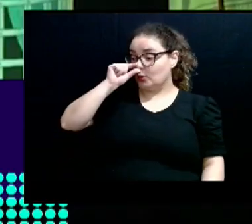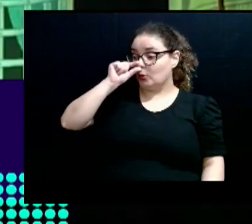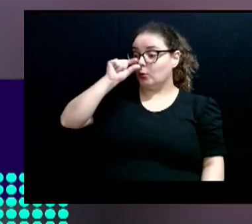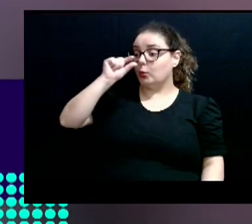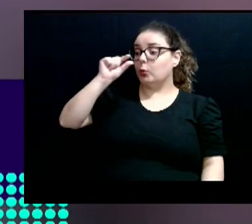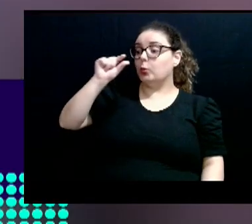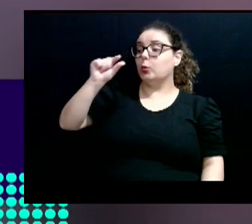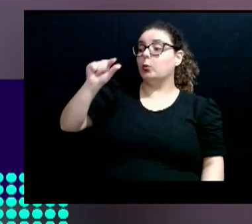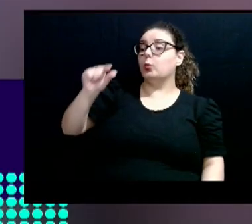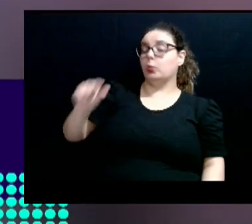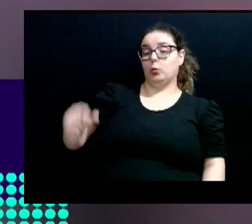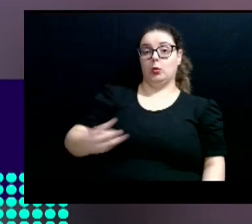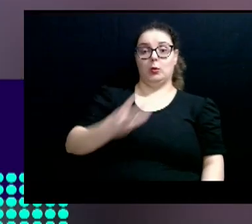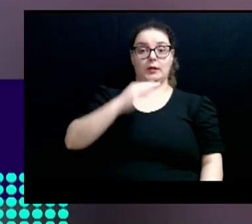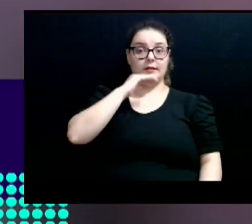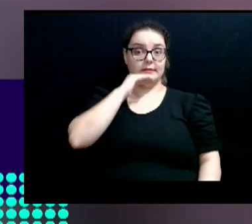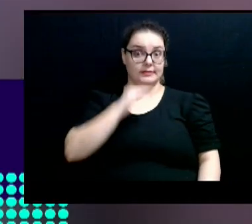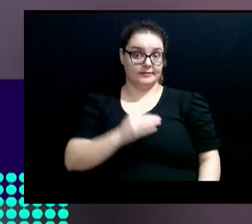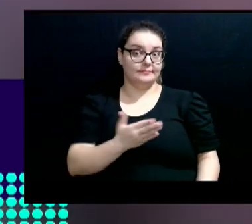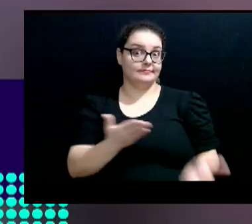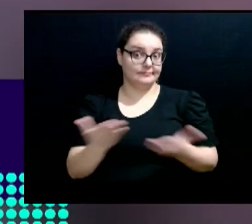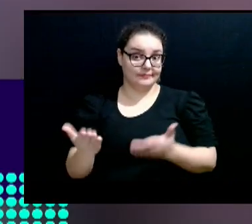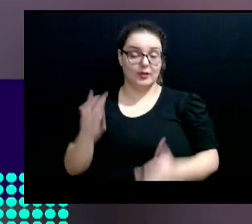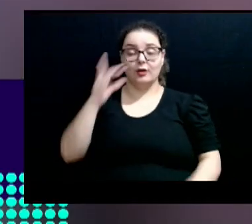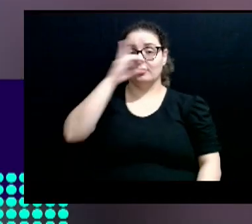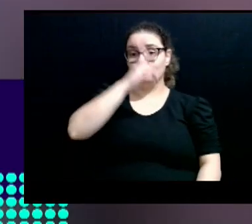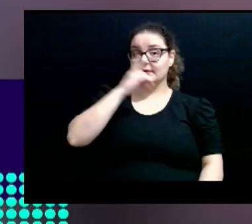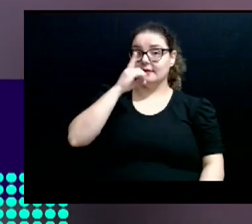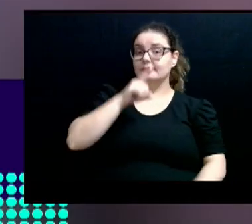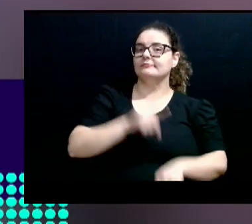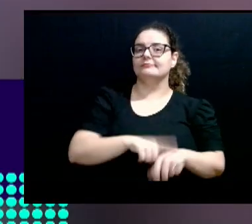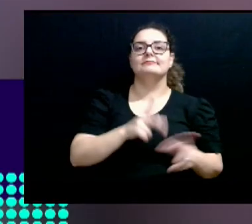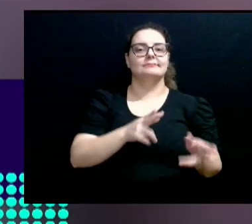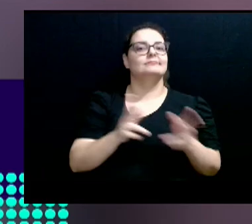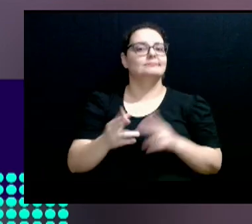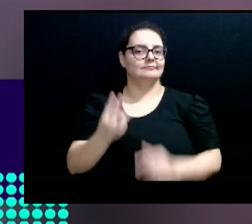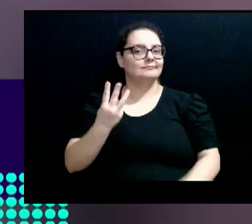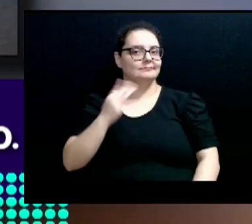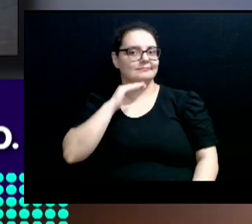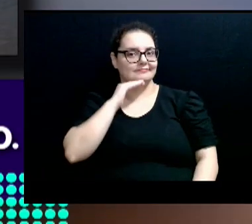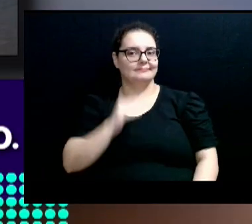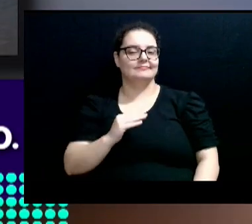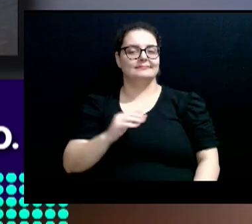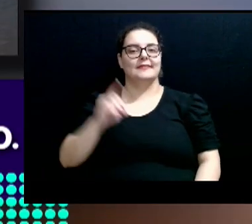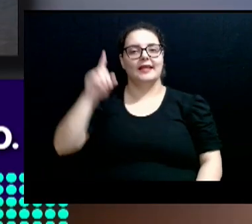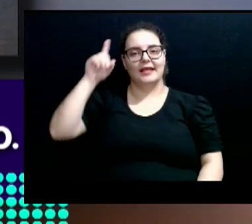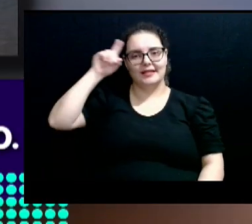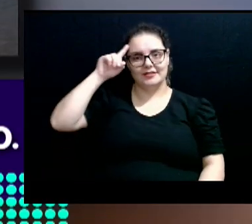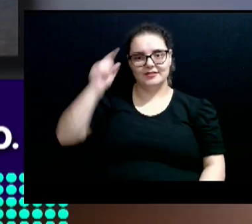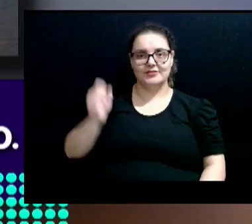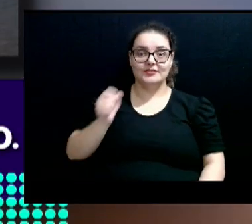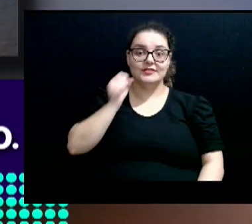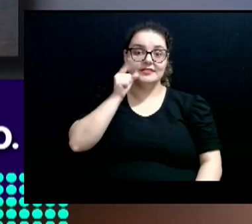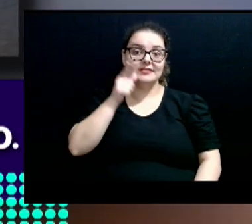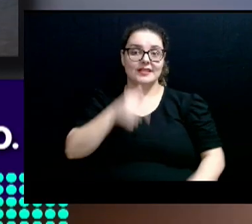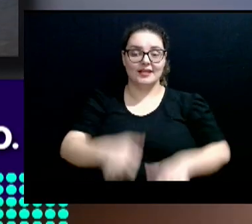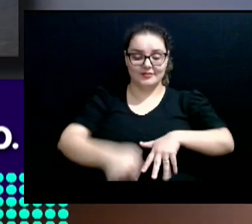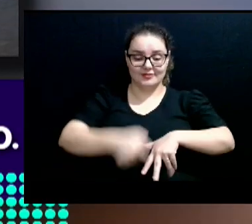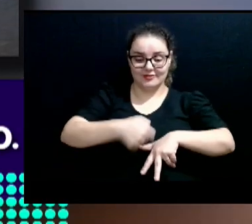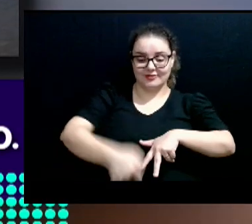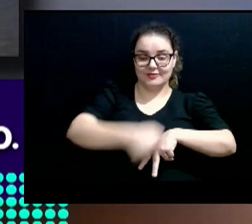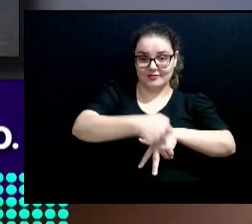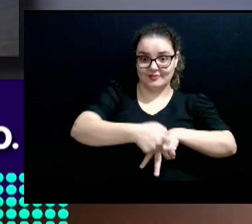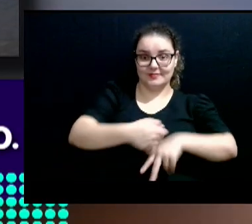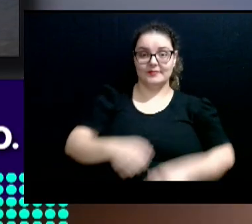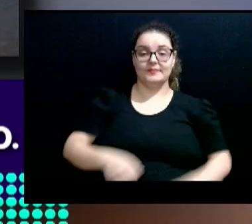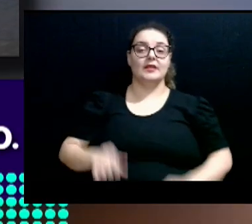da tarde. Já no domingo, no mesmo horário, é dia de Gato de Botas. E a campanha de popularização do